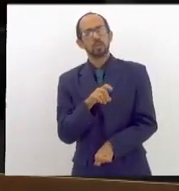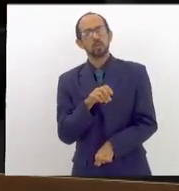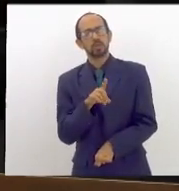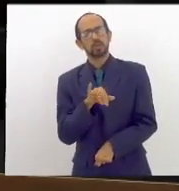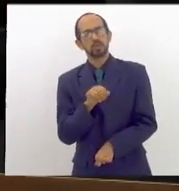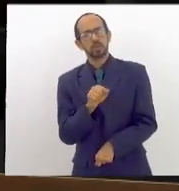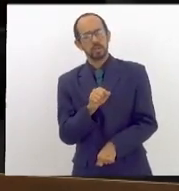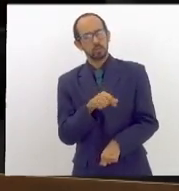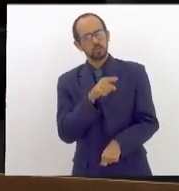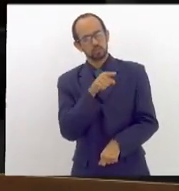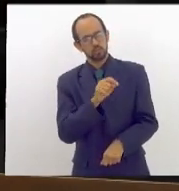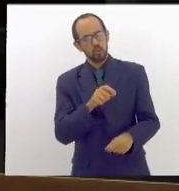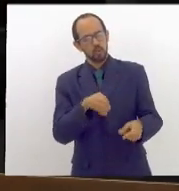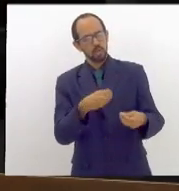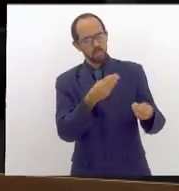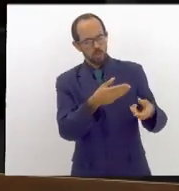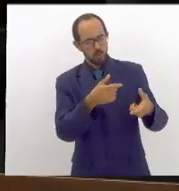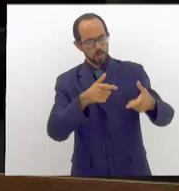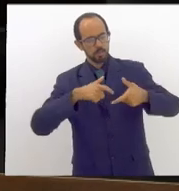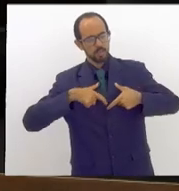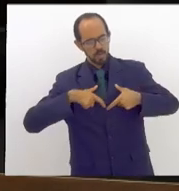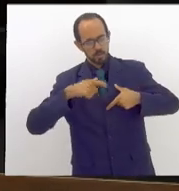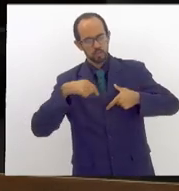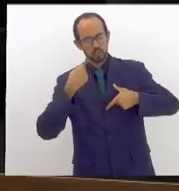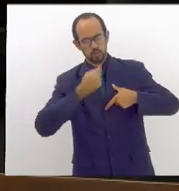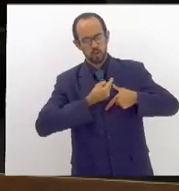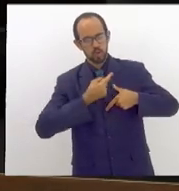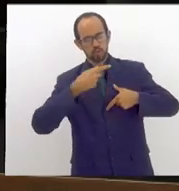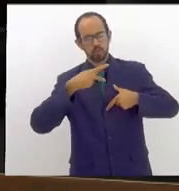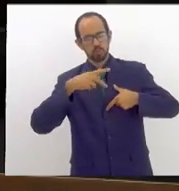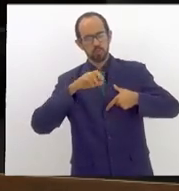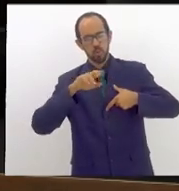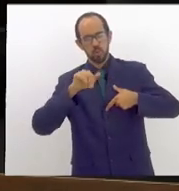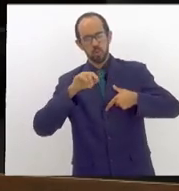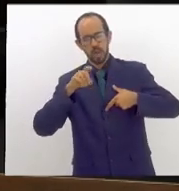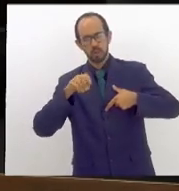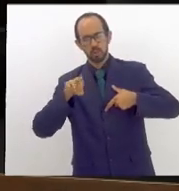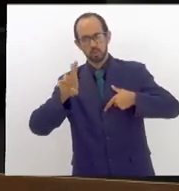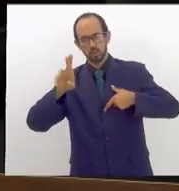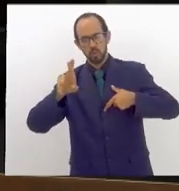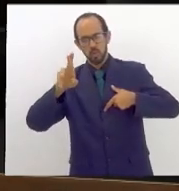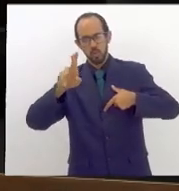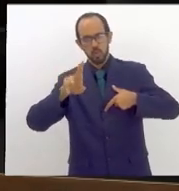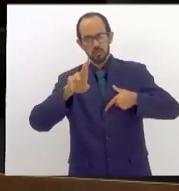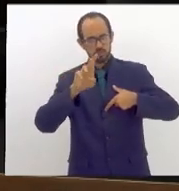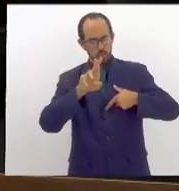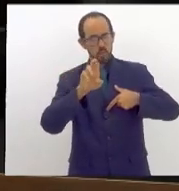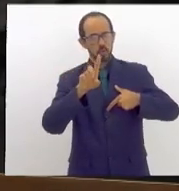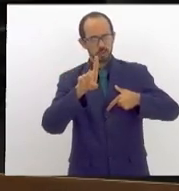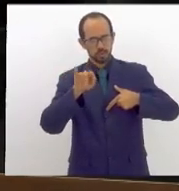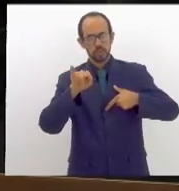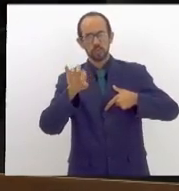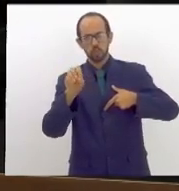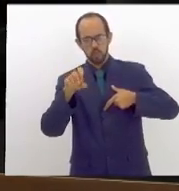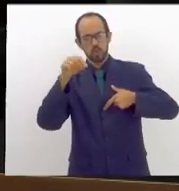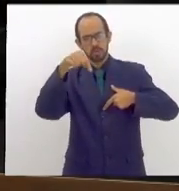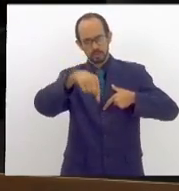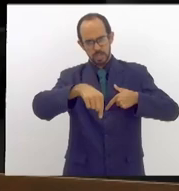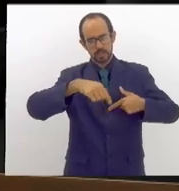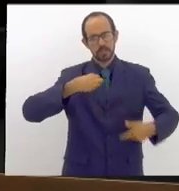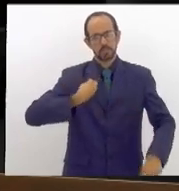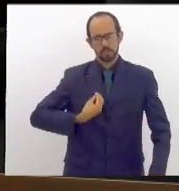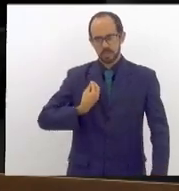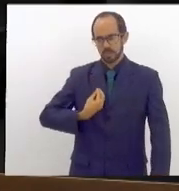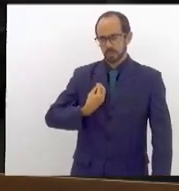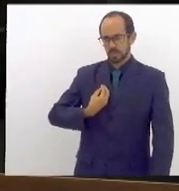medalha o nosso procurador Rodrigo Lopes que tá aqui presente